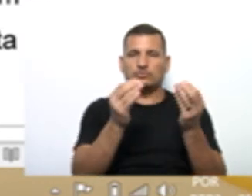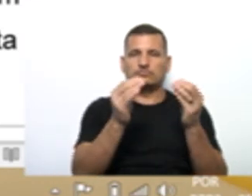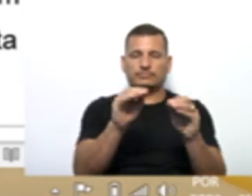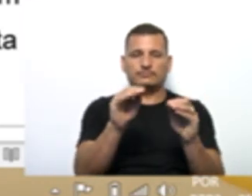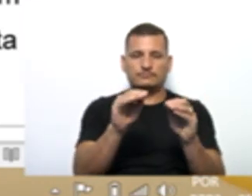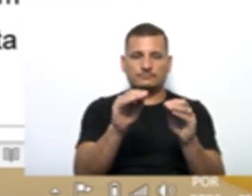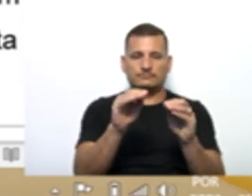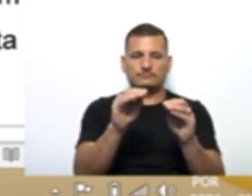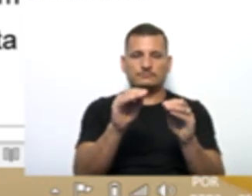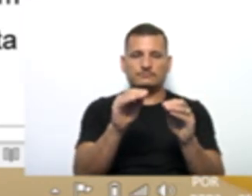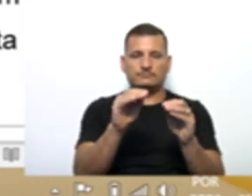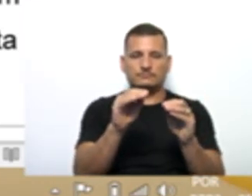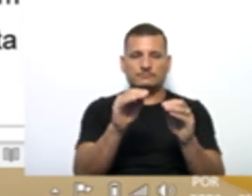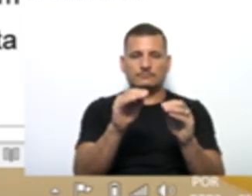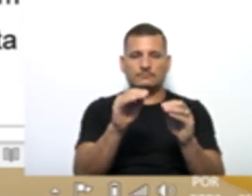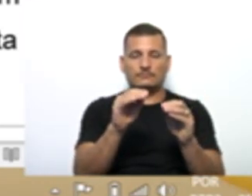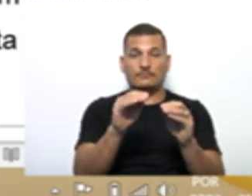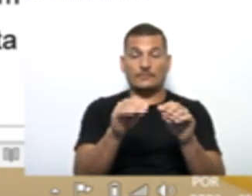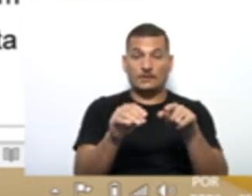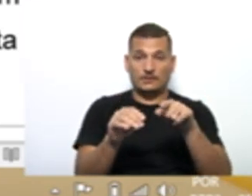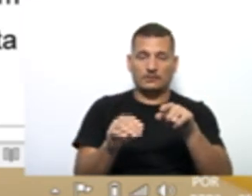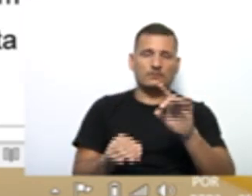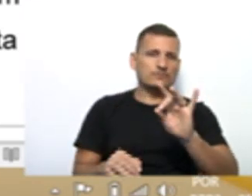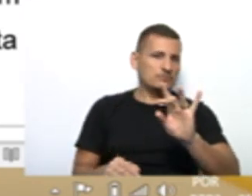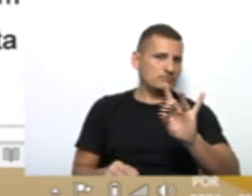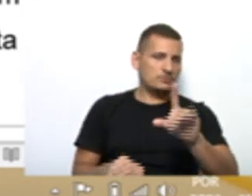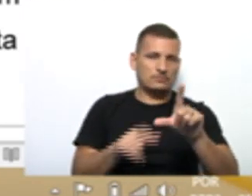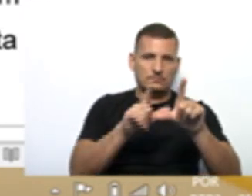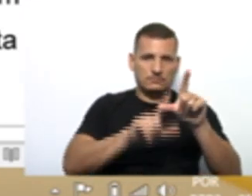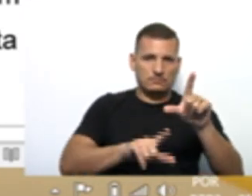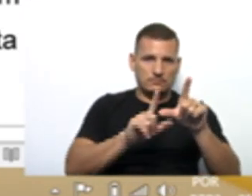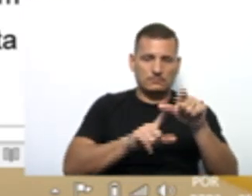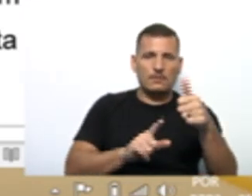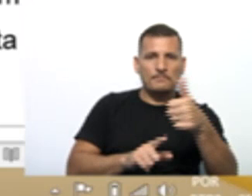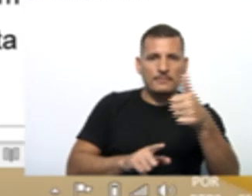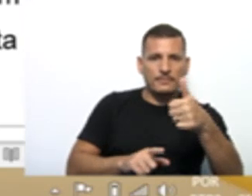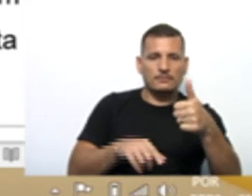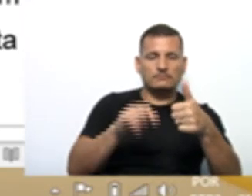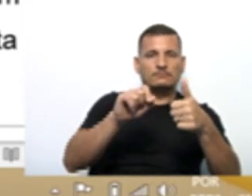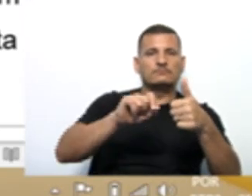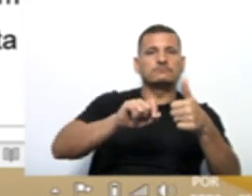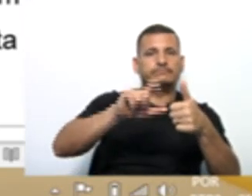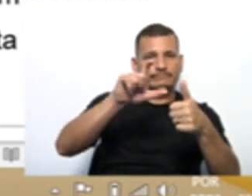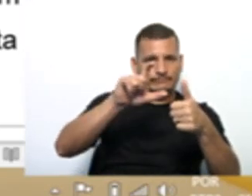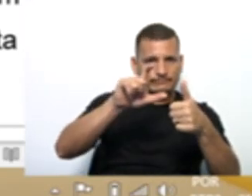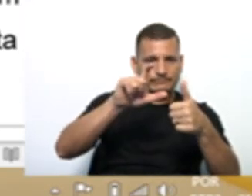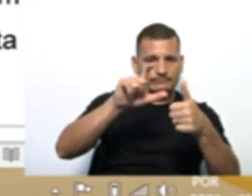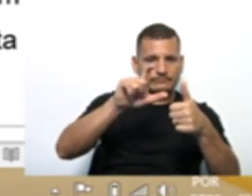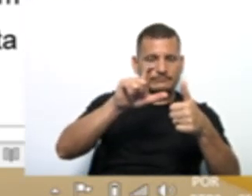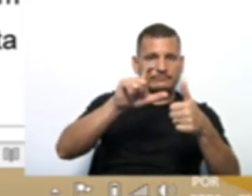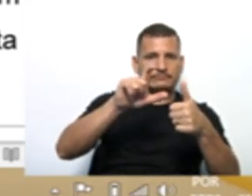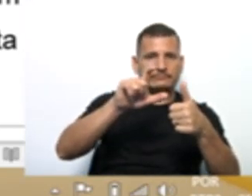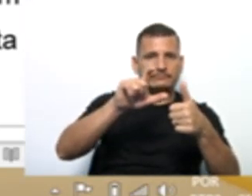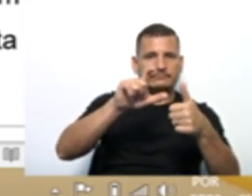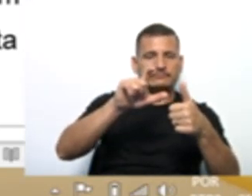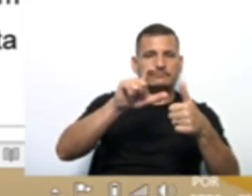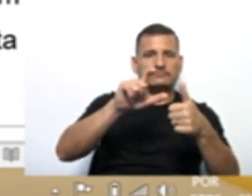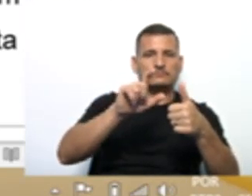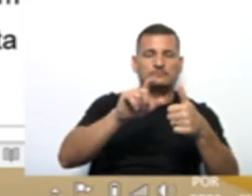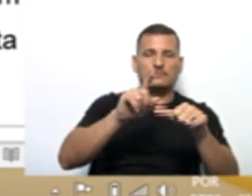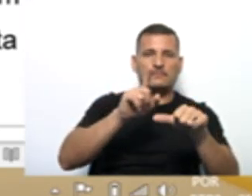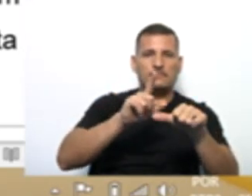esse autor, ele só a primeira letra que recebe caixa alta, maiúscula, e as demais ficam em